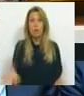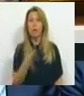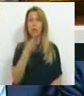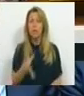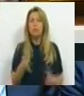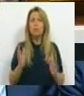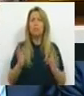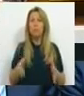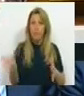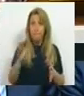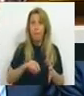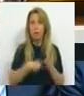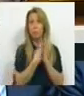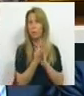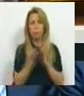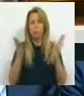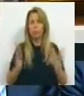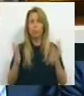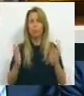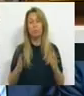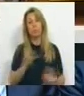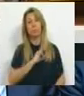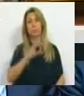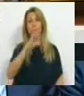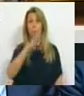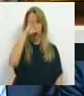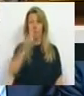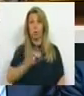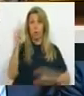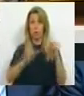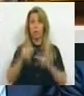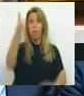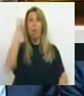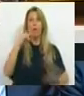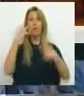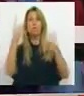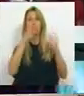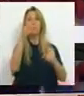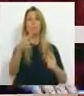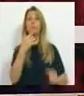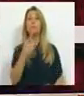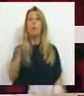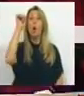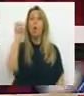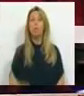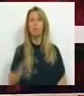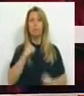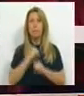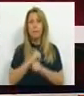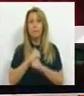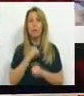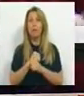mais medidas. O Ministro das Finanças anunciou ontem que ia trabalhar desde já e deixaria